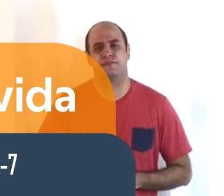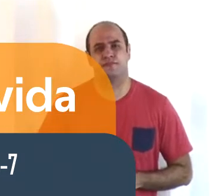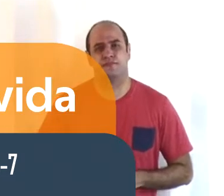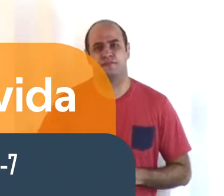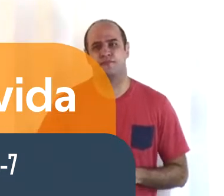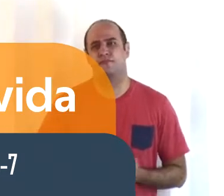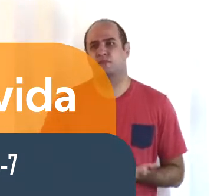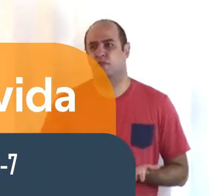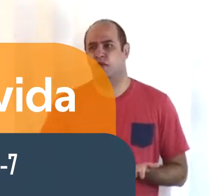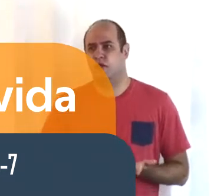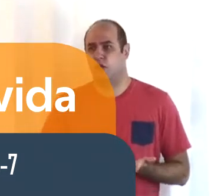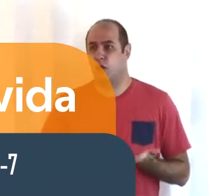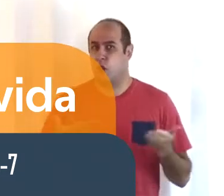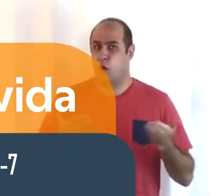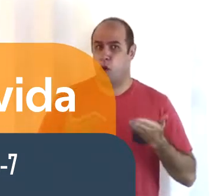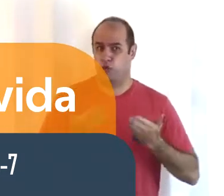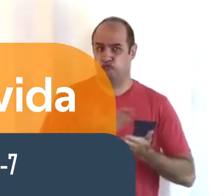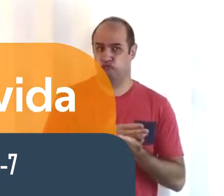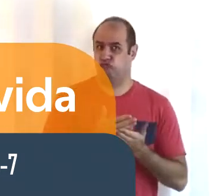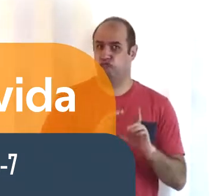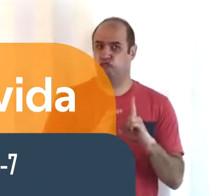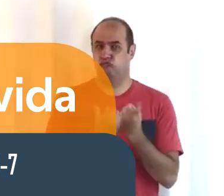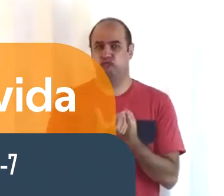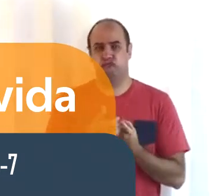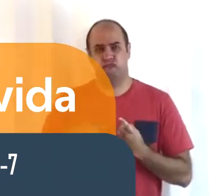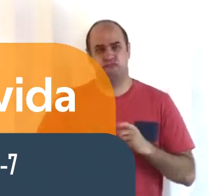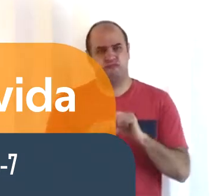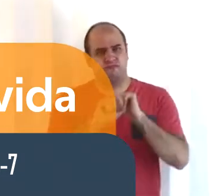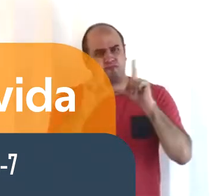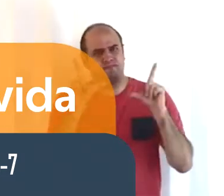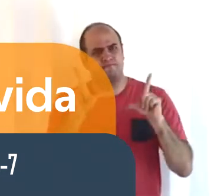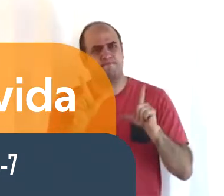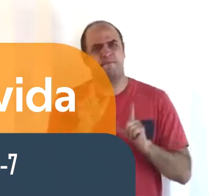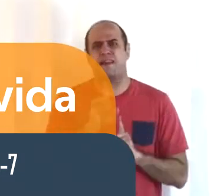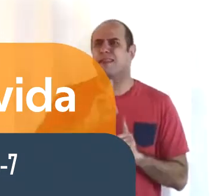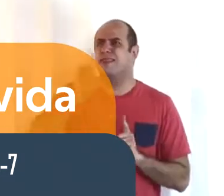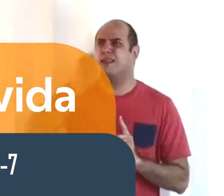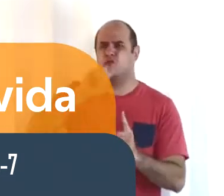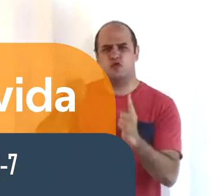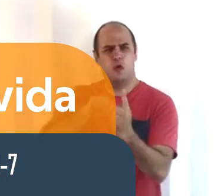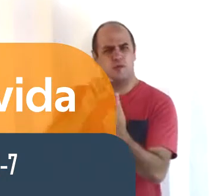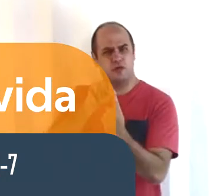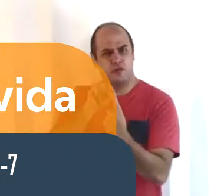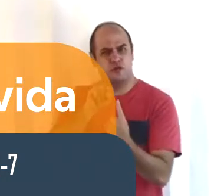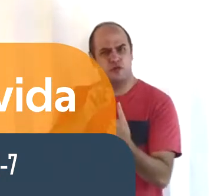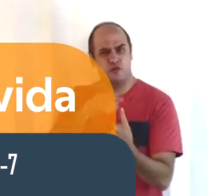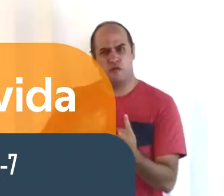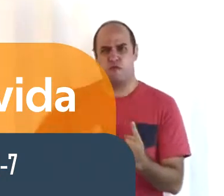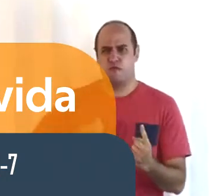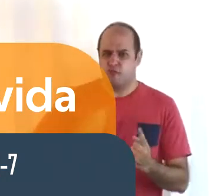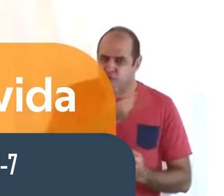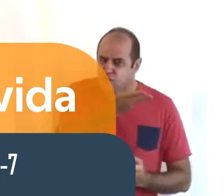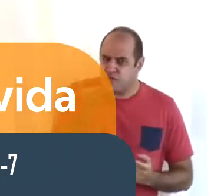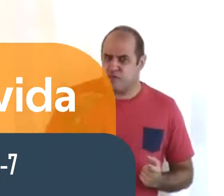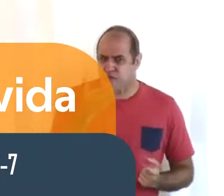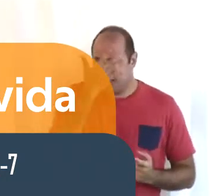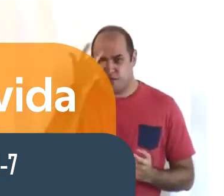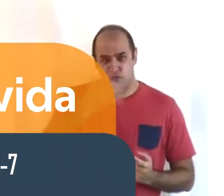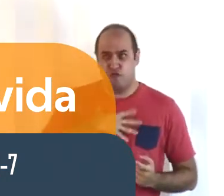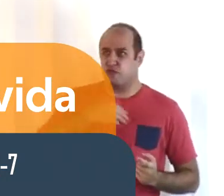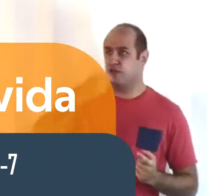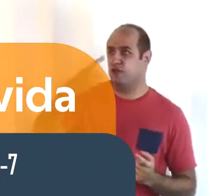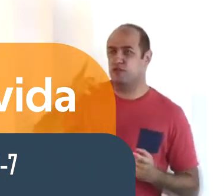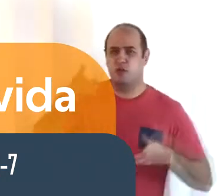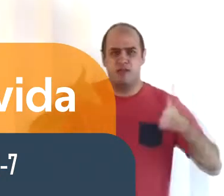Teria, como nós iniciamos este culto nesta manhã, teria Deus um propósito para os seus filhos em um